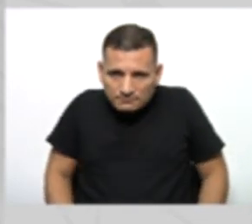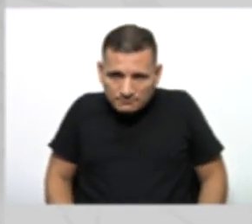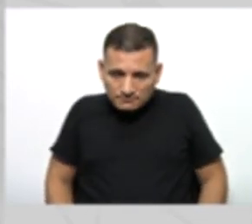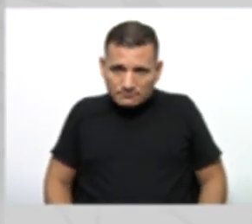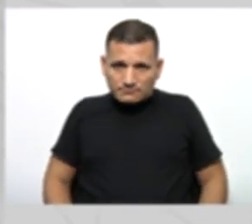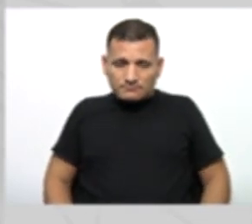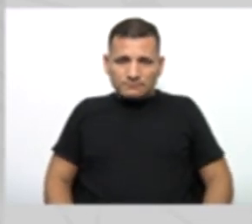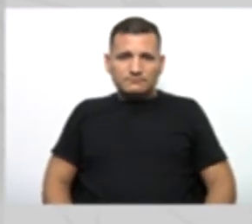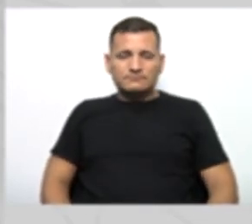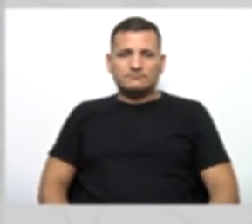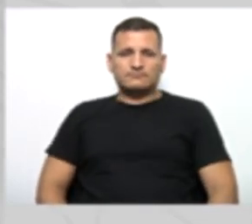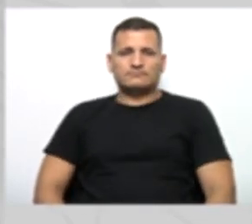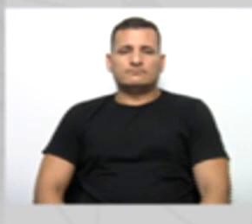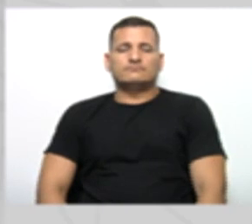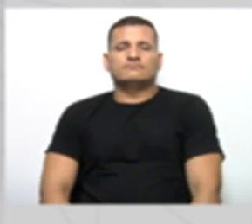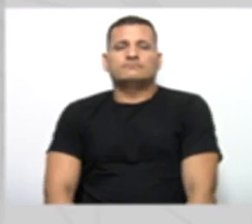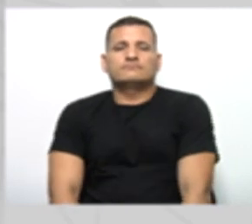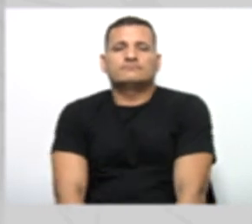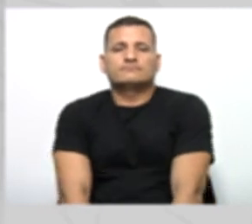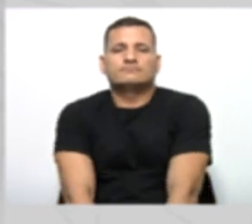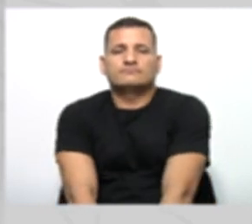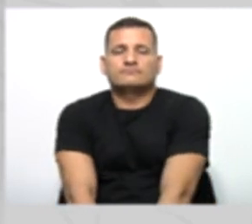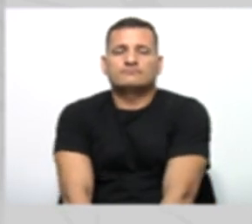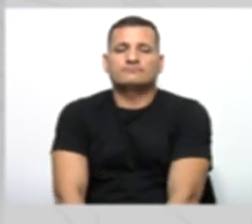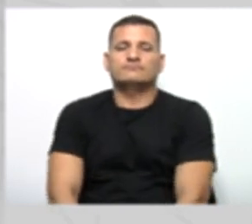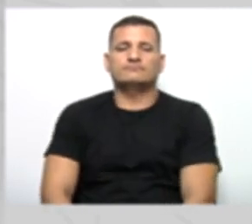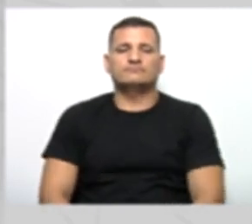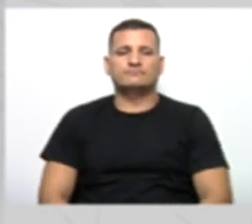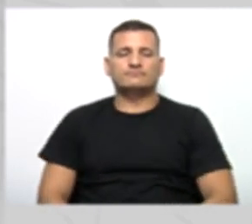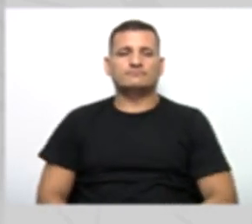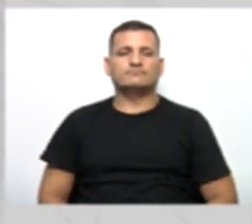Nós temos também, como ferramentas